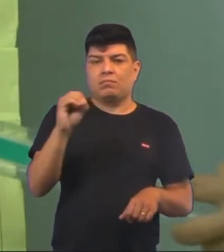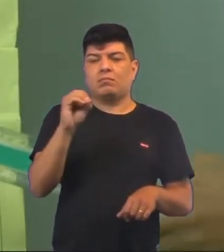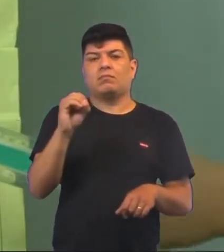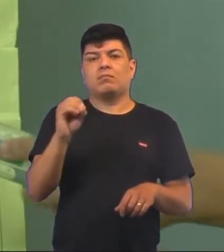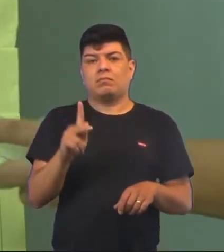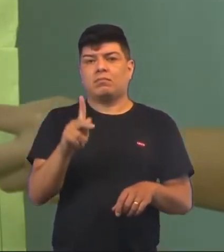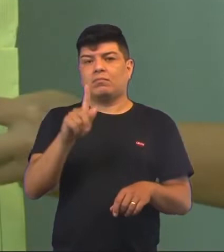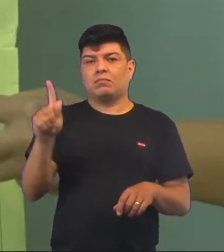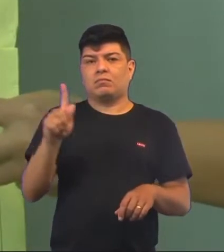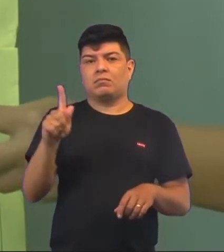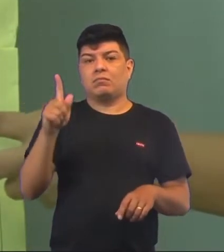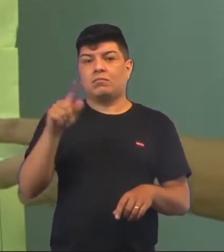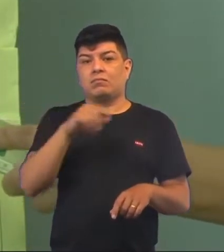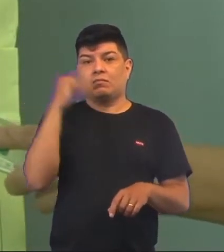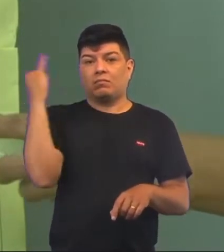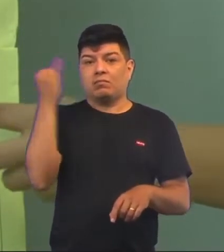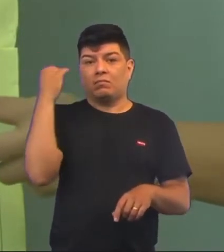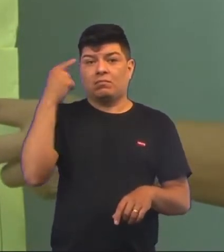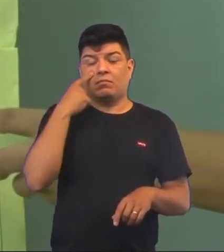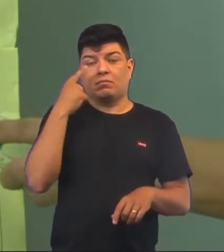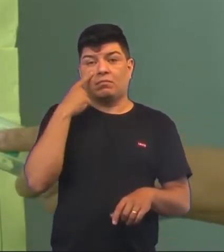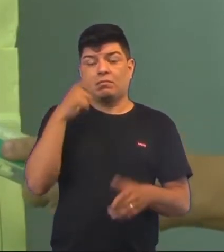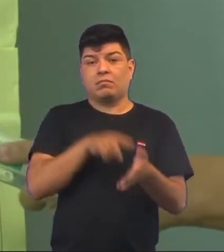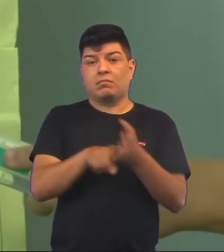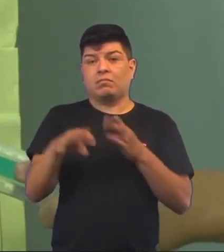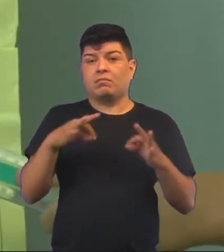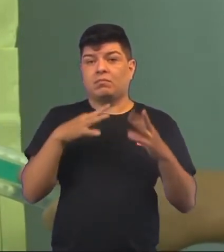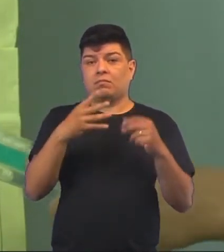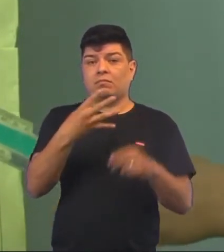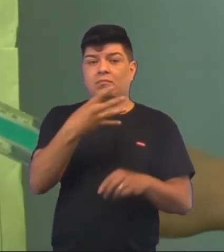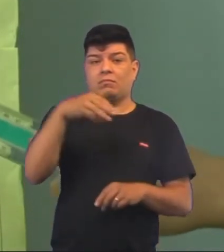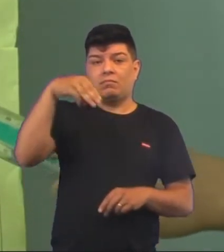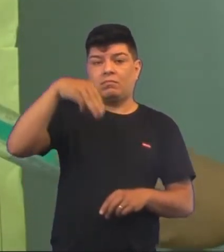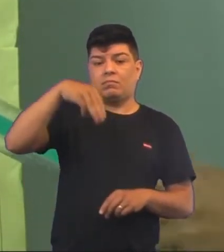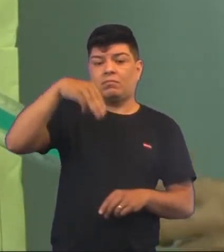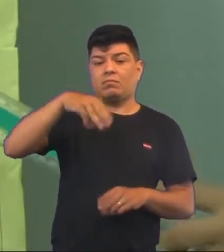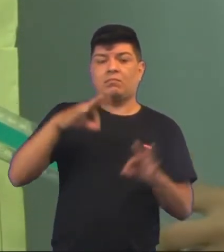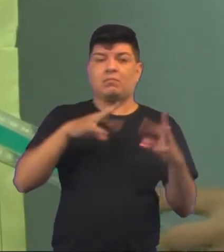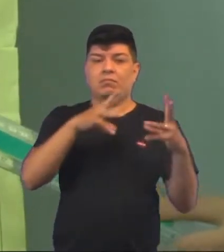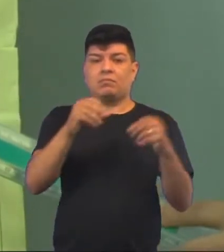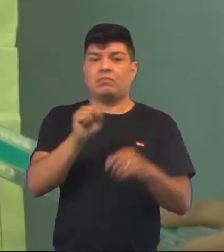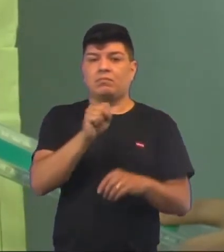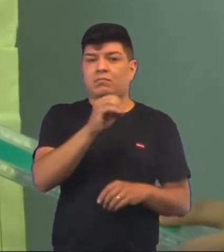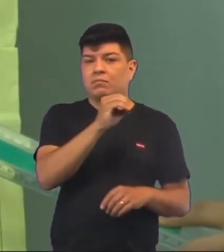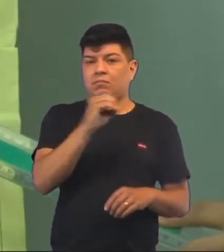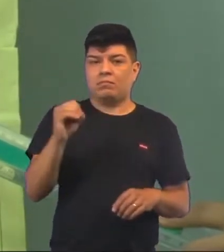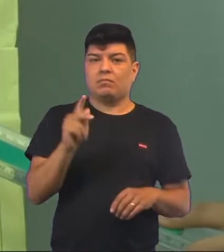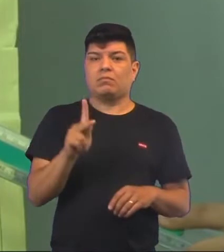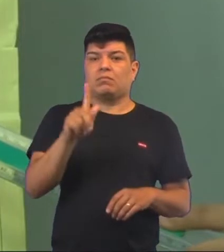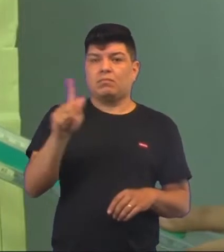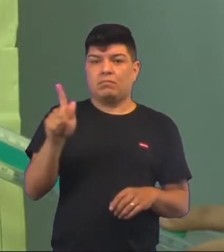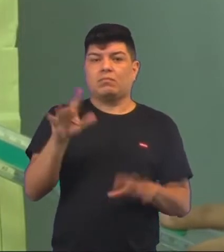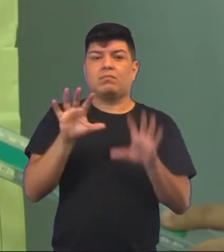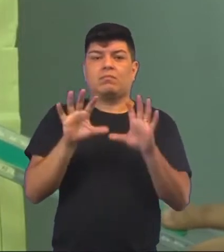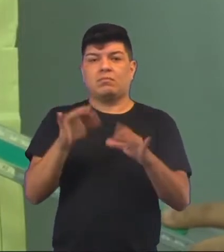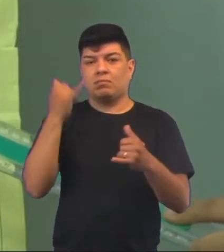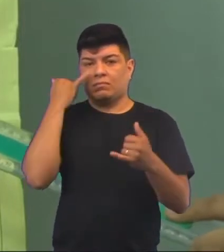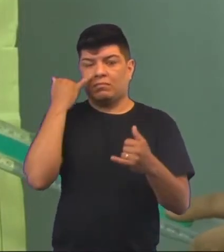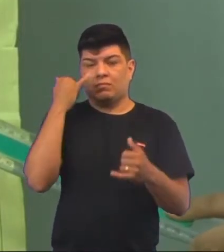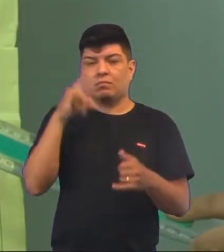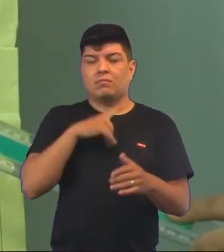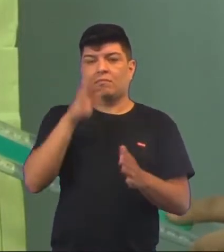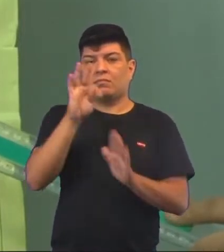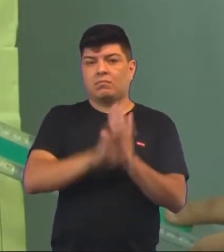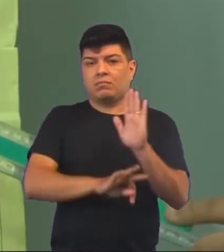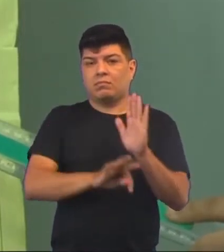É interessante, se você observar as questões, ó, tudo é 4 metros e tudo 800 quilos. Exatamente a informação que está